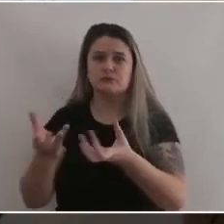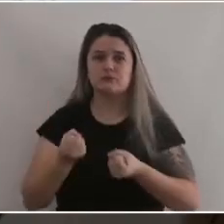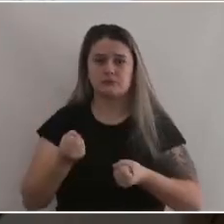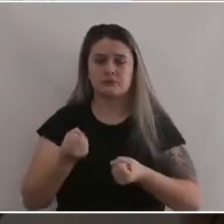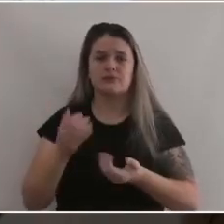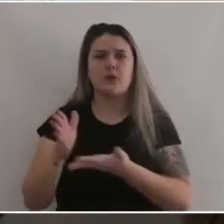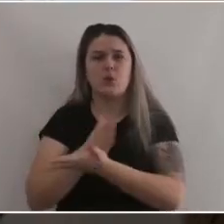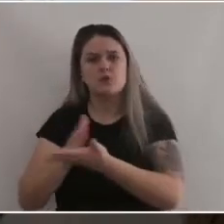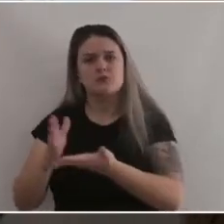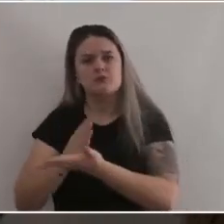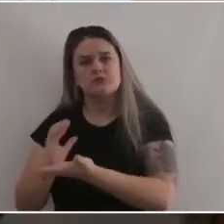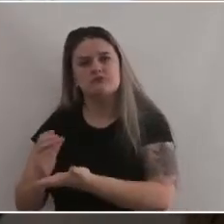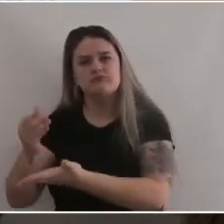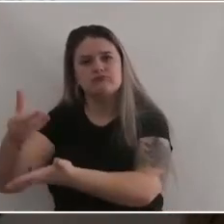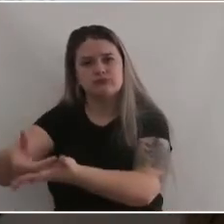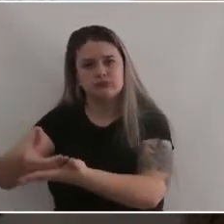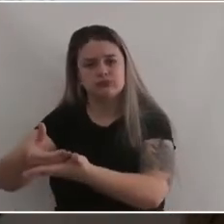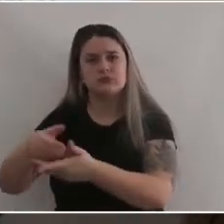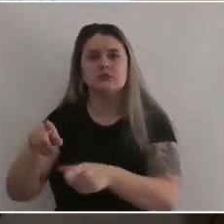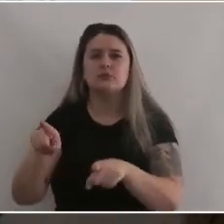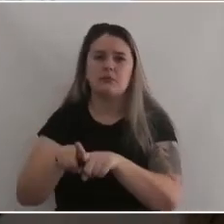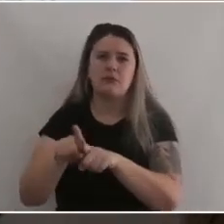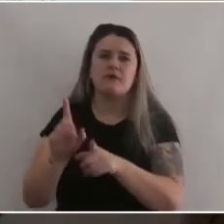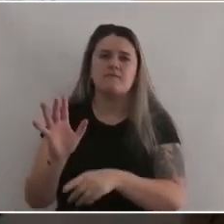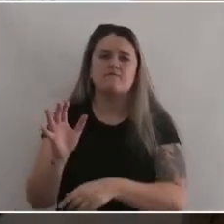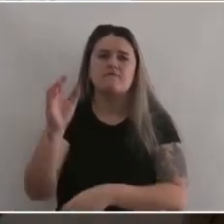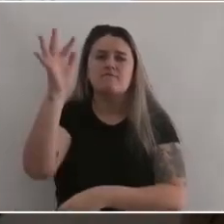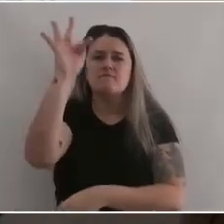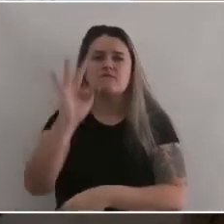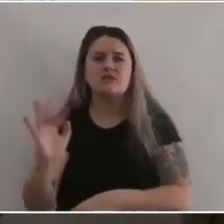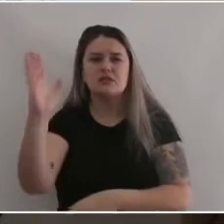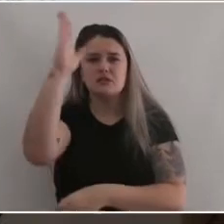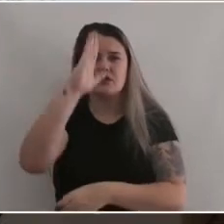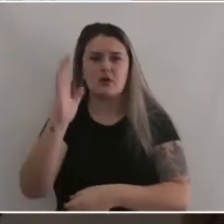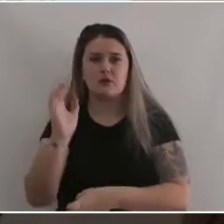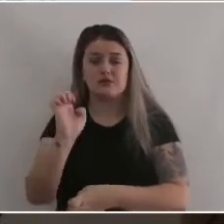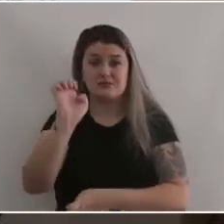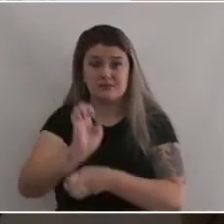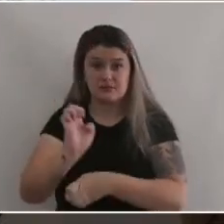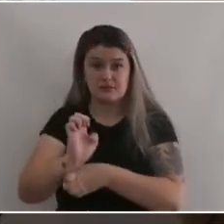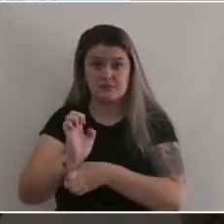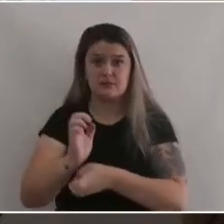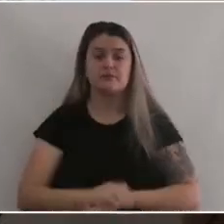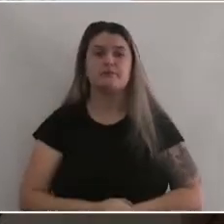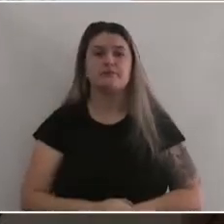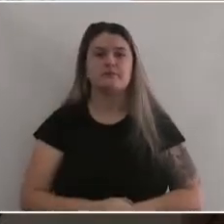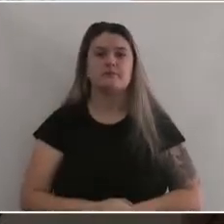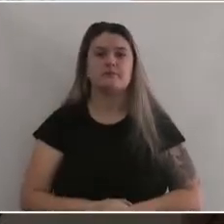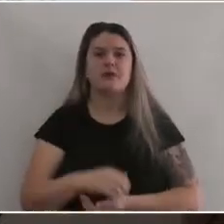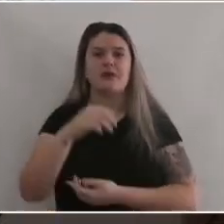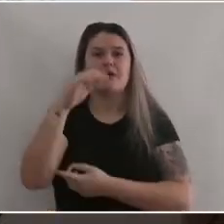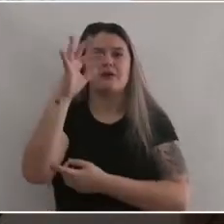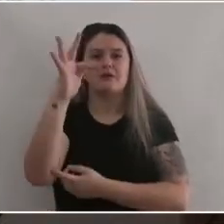algumas transferências, tanto federal como estadual. Então, DFPM, no exercício